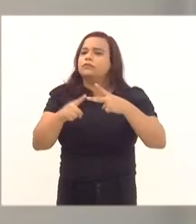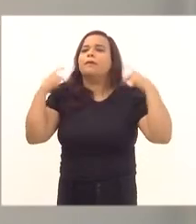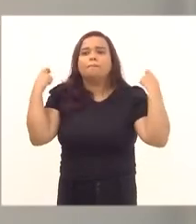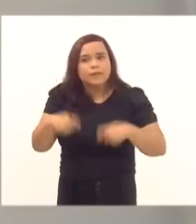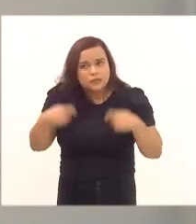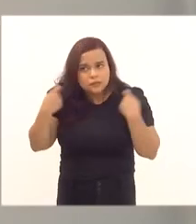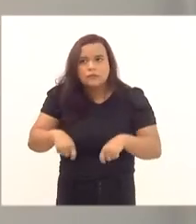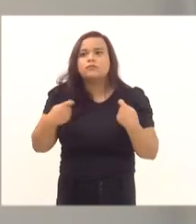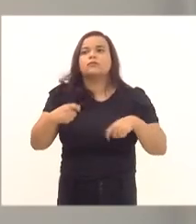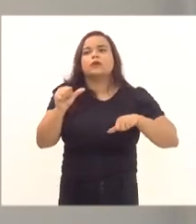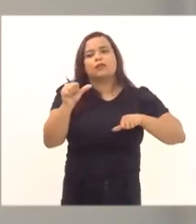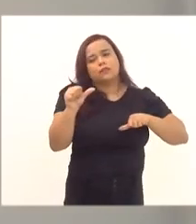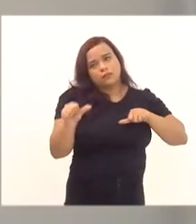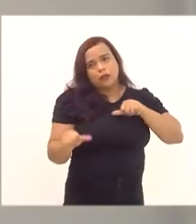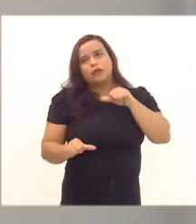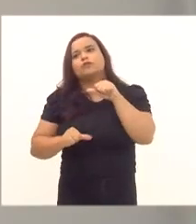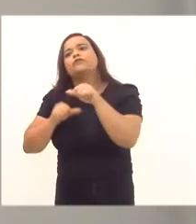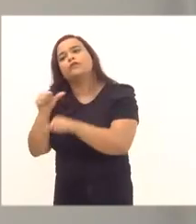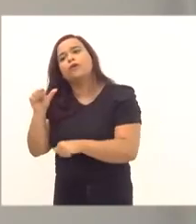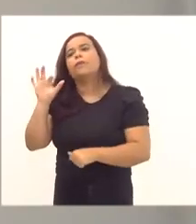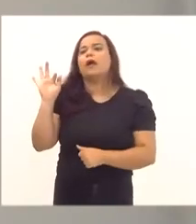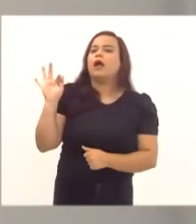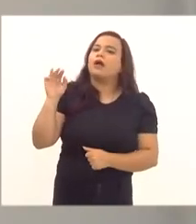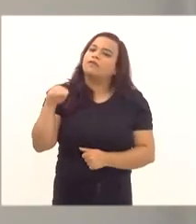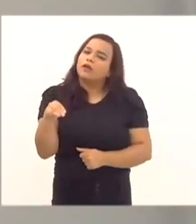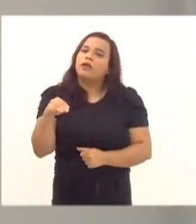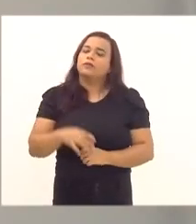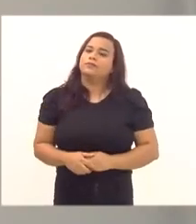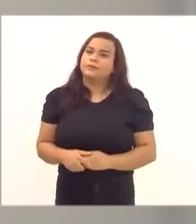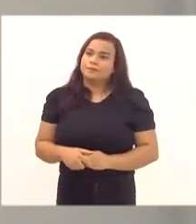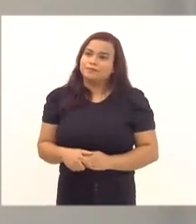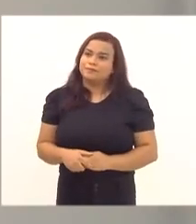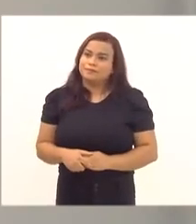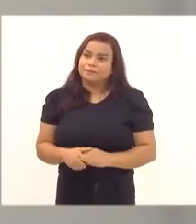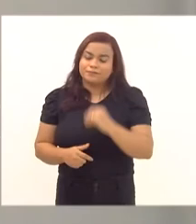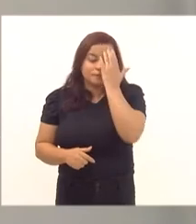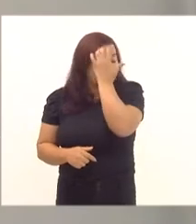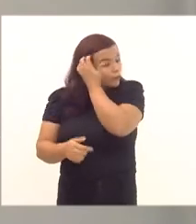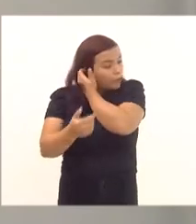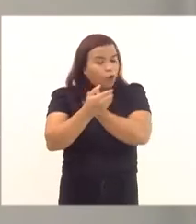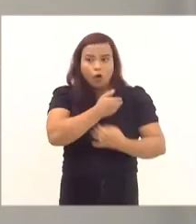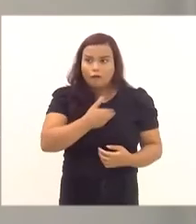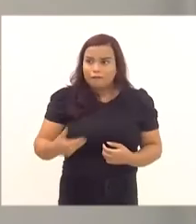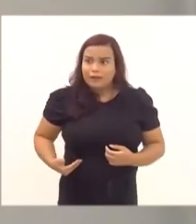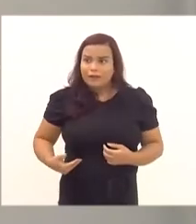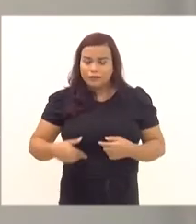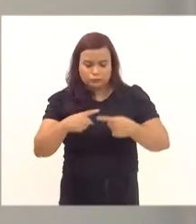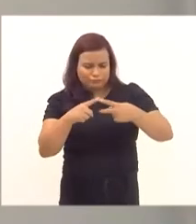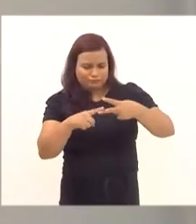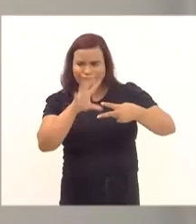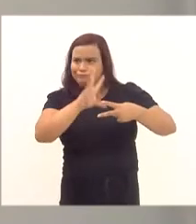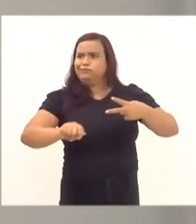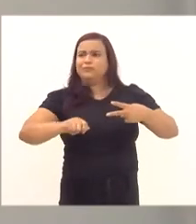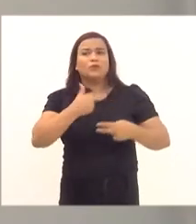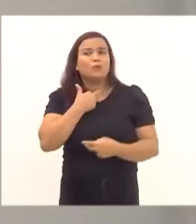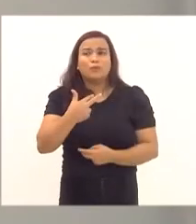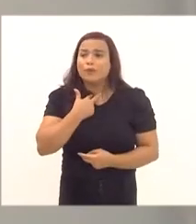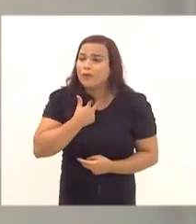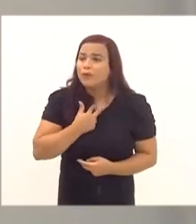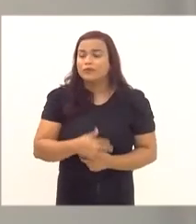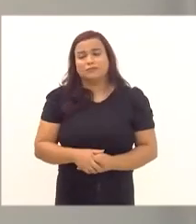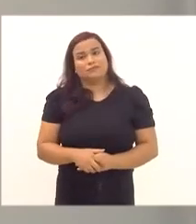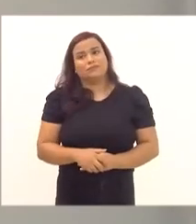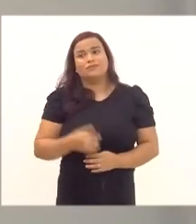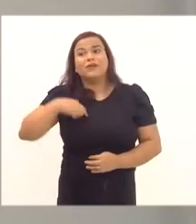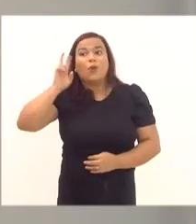ser transformadas em FM esse governo Não pode extinguir eu vou lembrar aqui o que falou